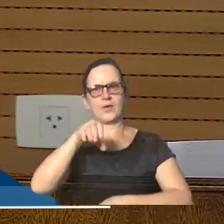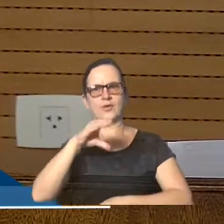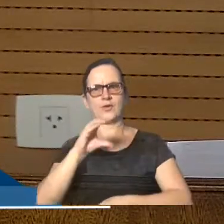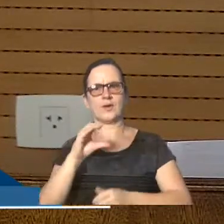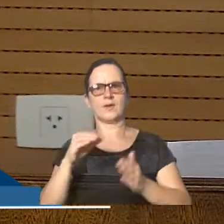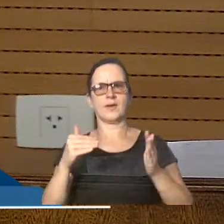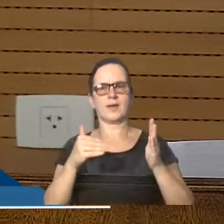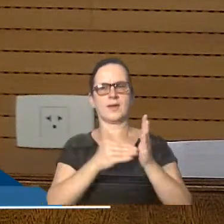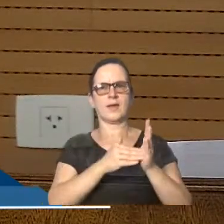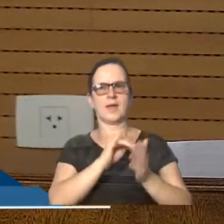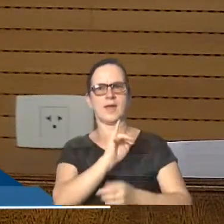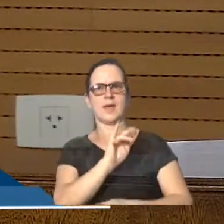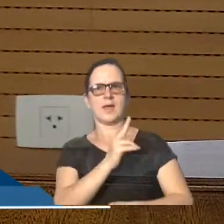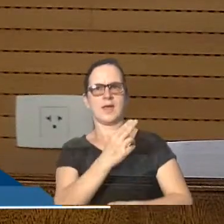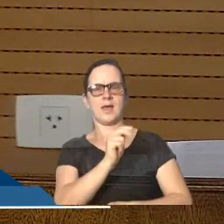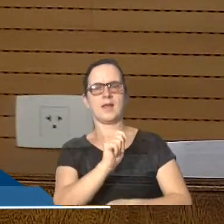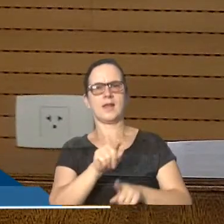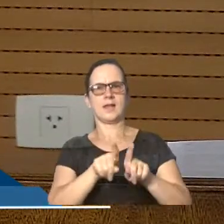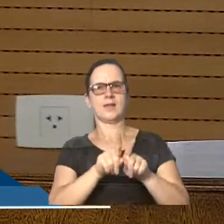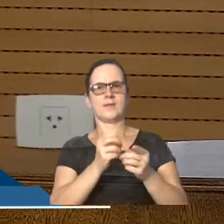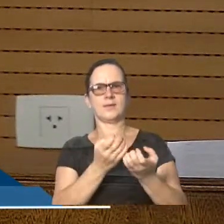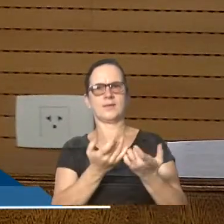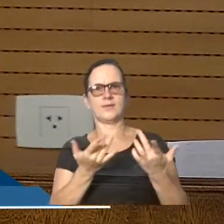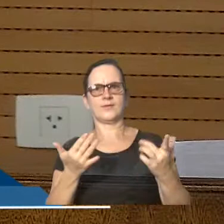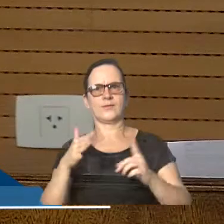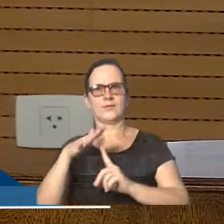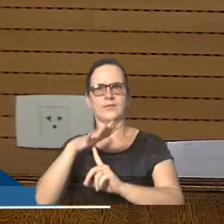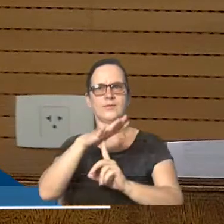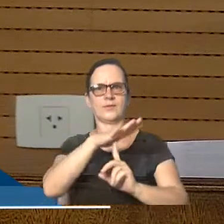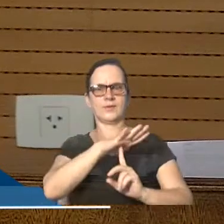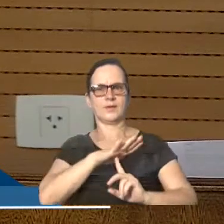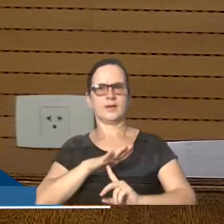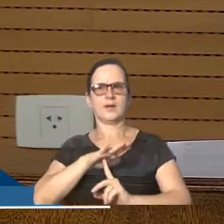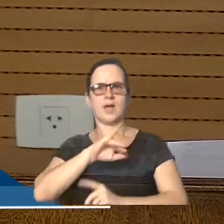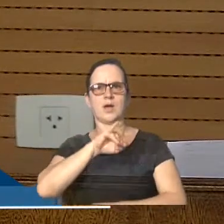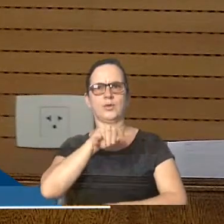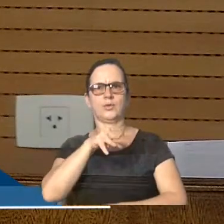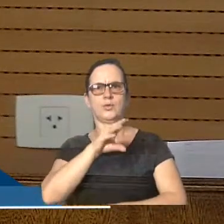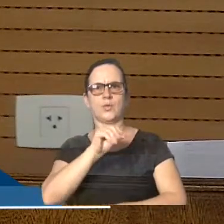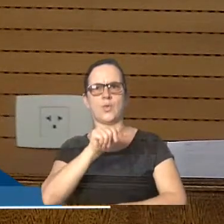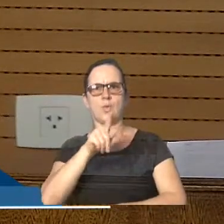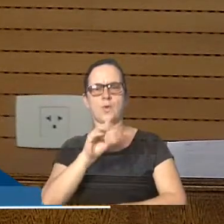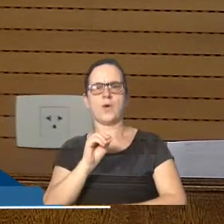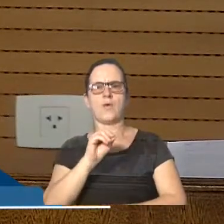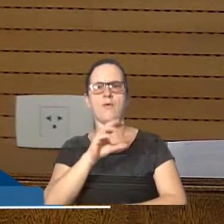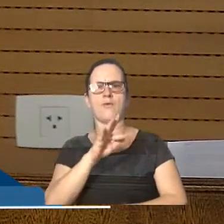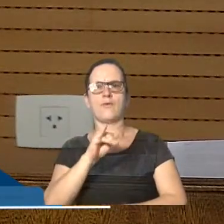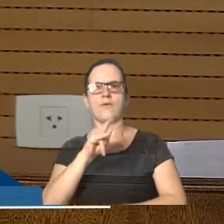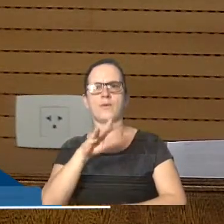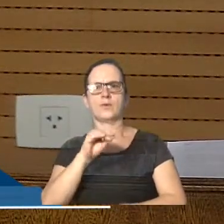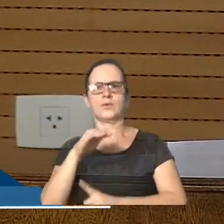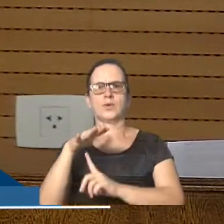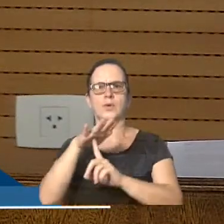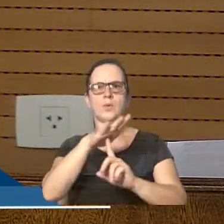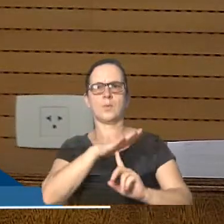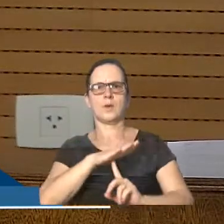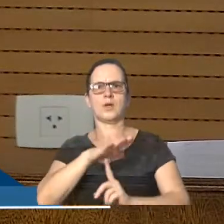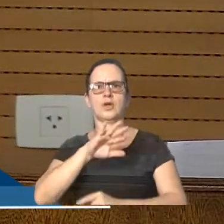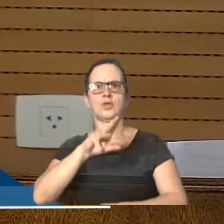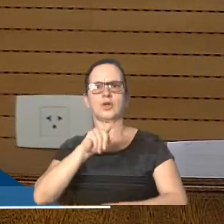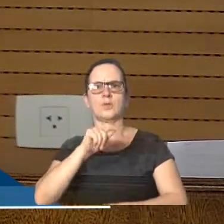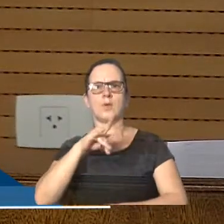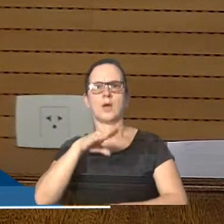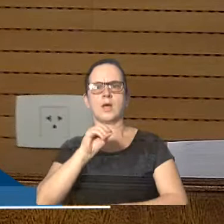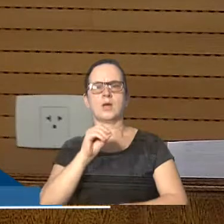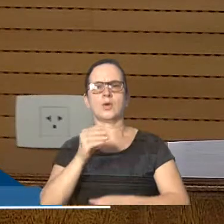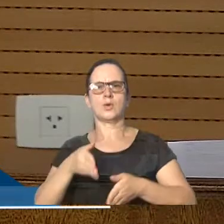Caraguatá. Reforma e revitalização da Praça Vereador João Faustino Alvarenga, Praça do Jamboleiro, na